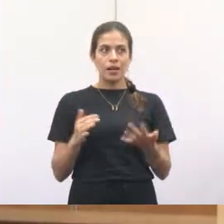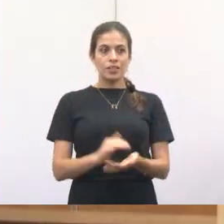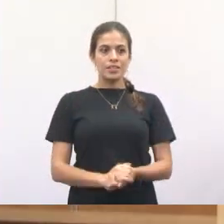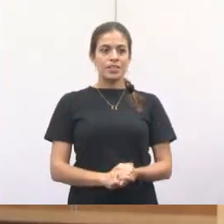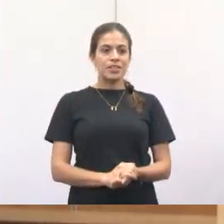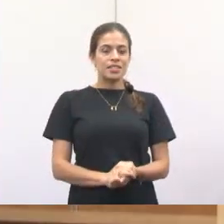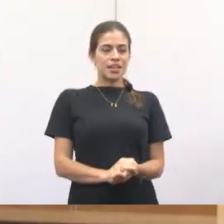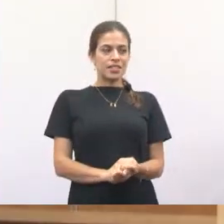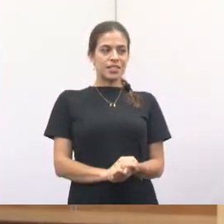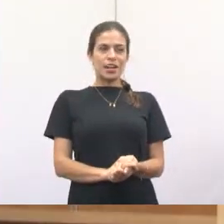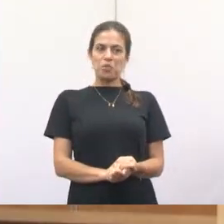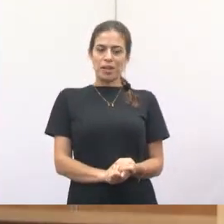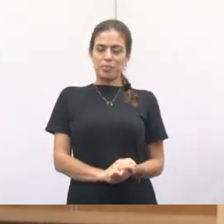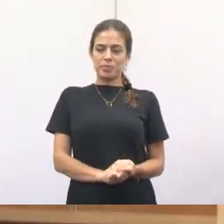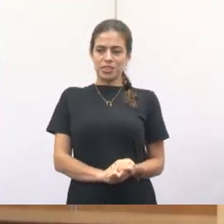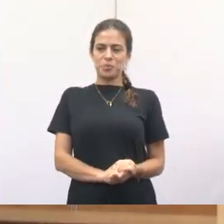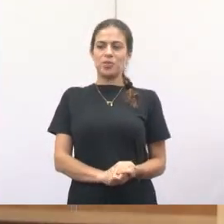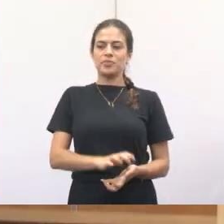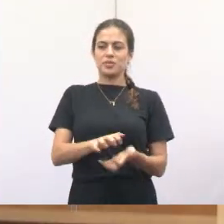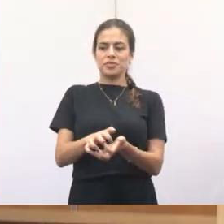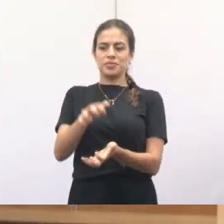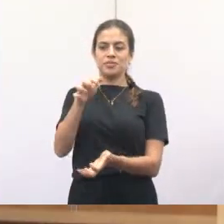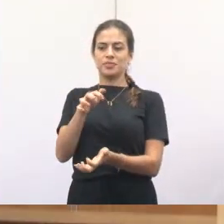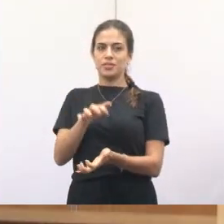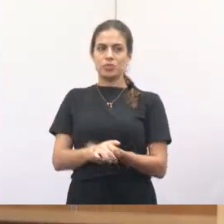aos idosos do nosso município.